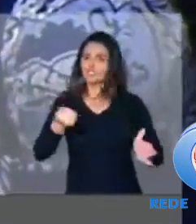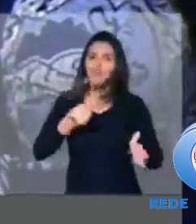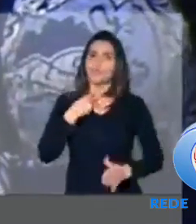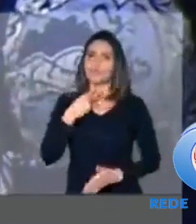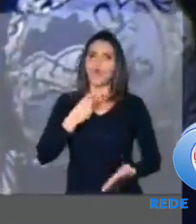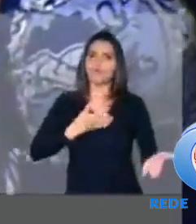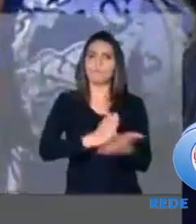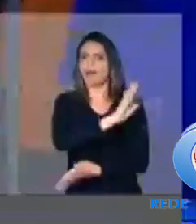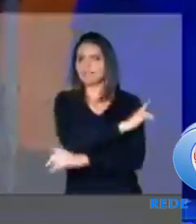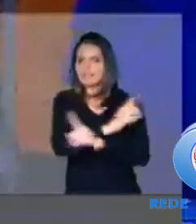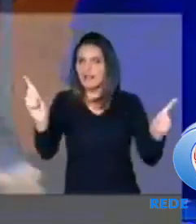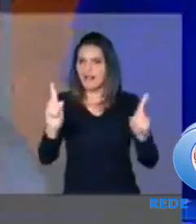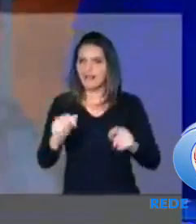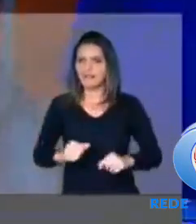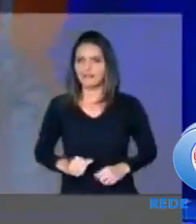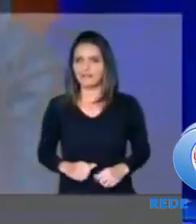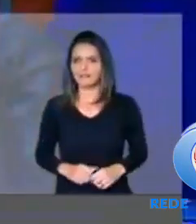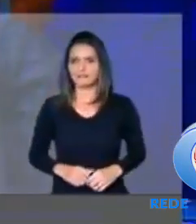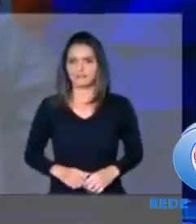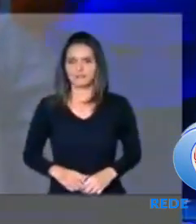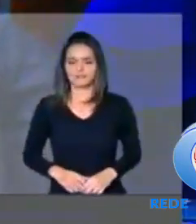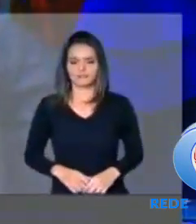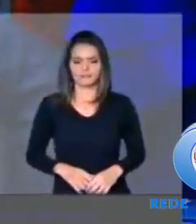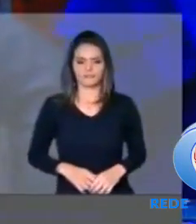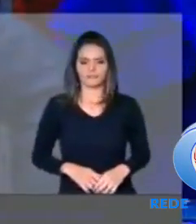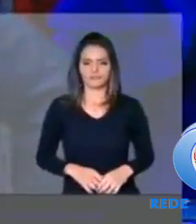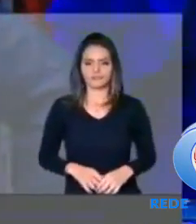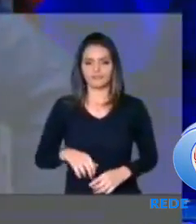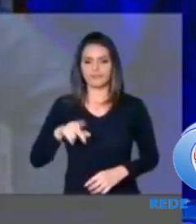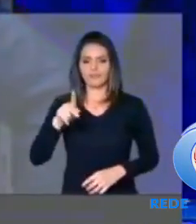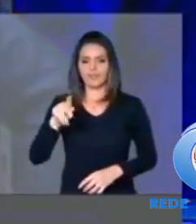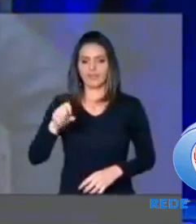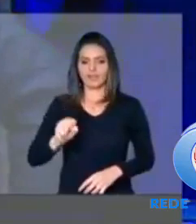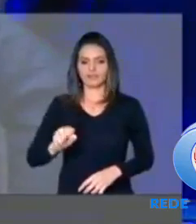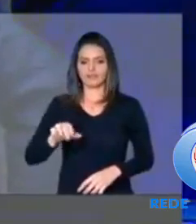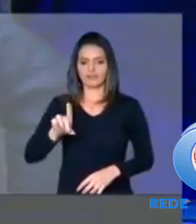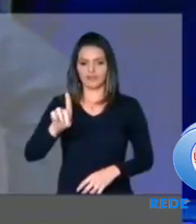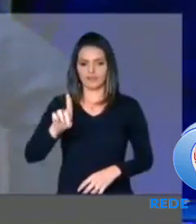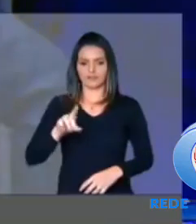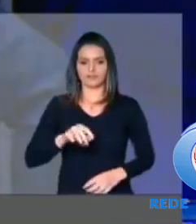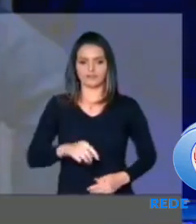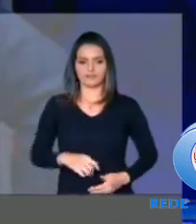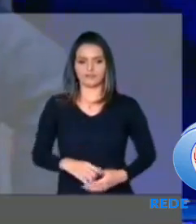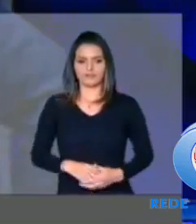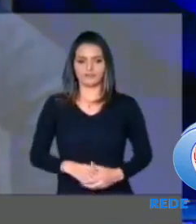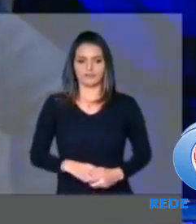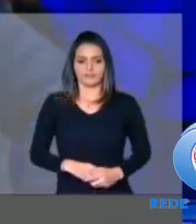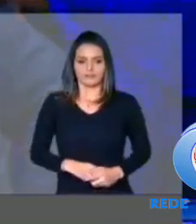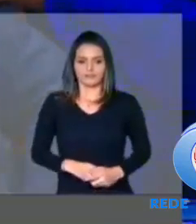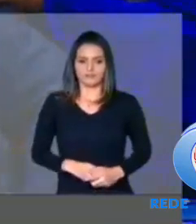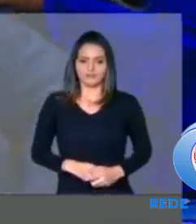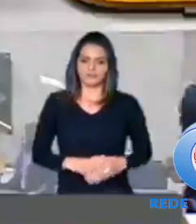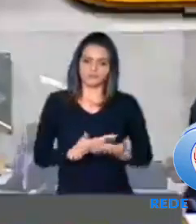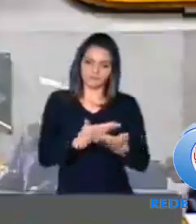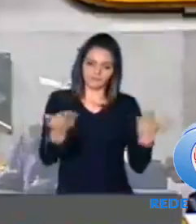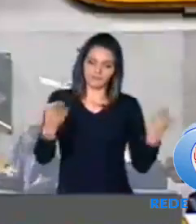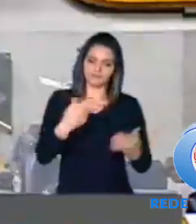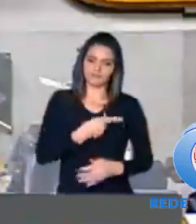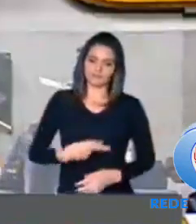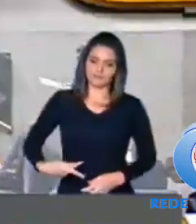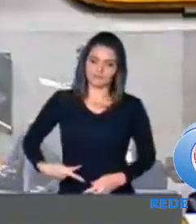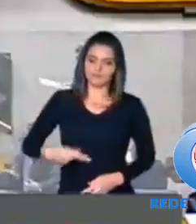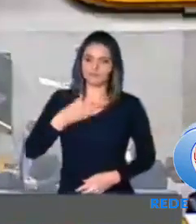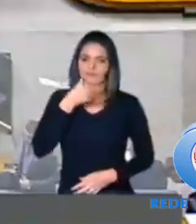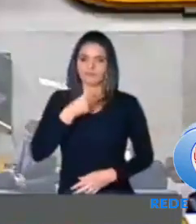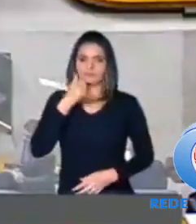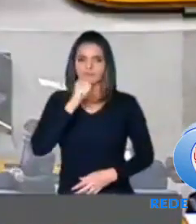rejeitada. Presidente, como vota o PSD? PSD. Senhor presidente, senhores deputados, eu